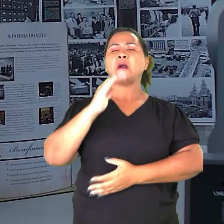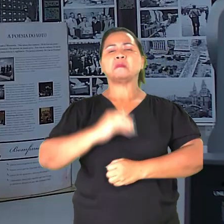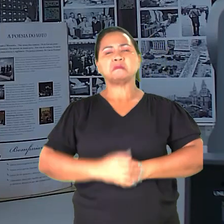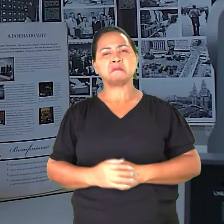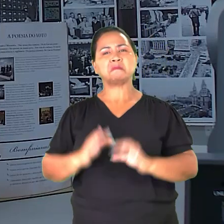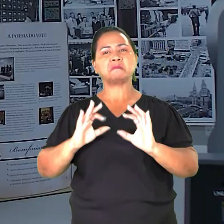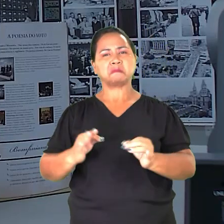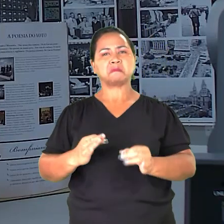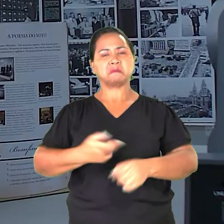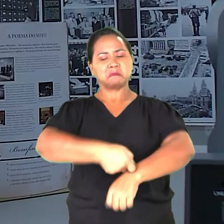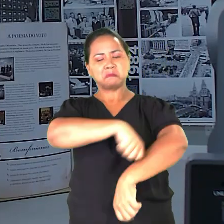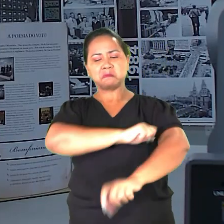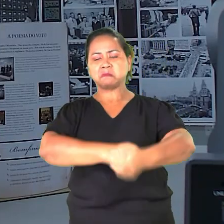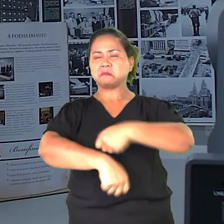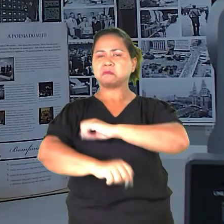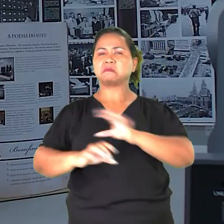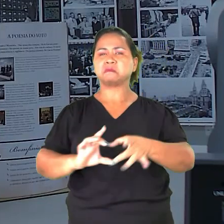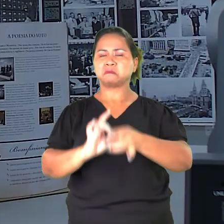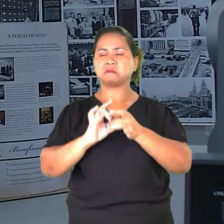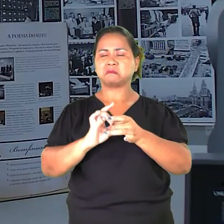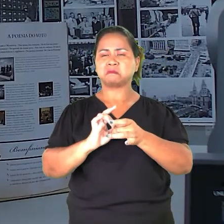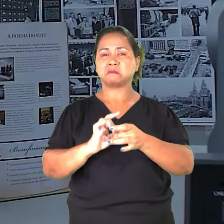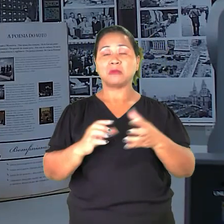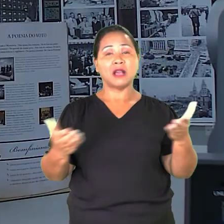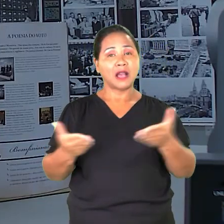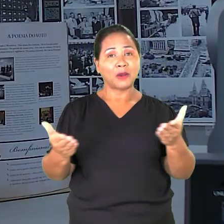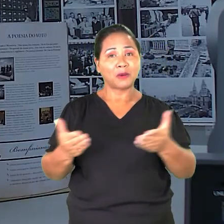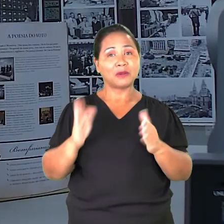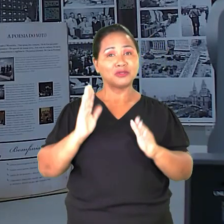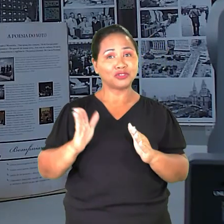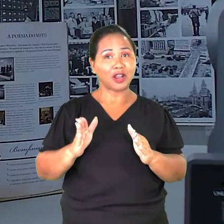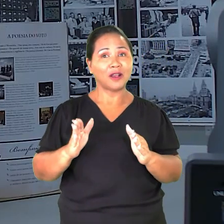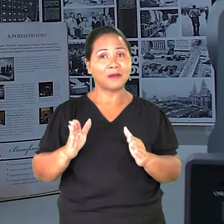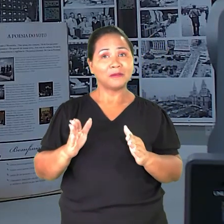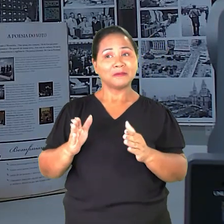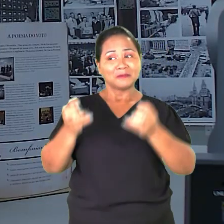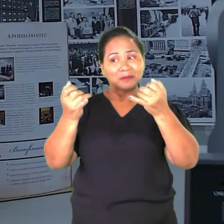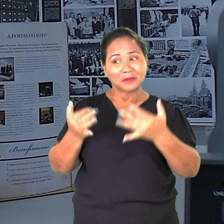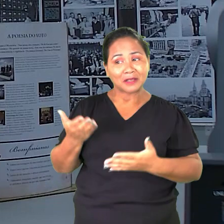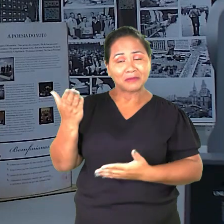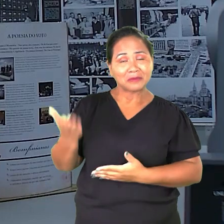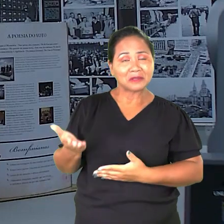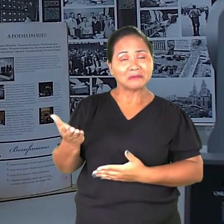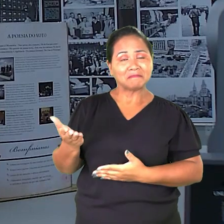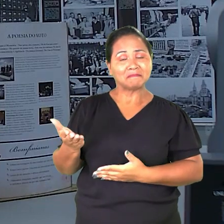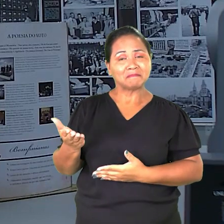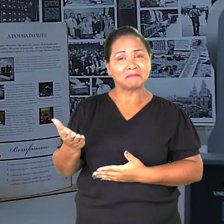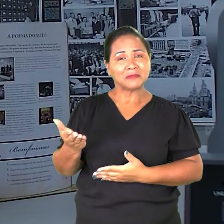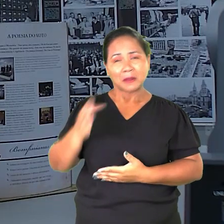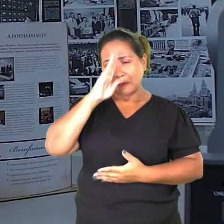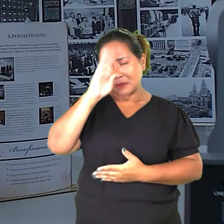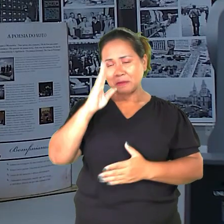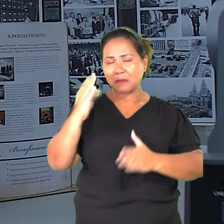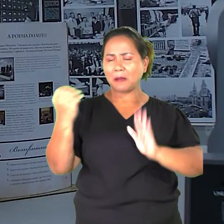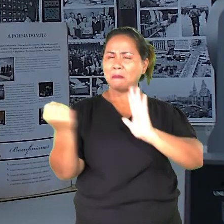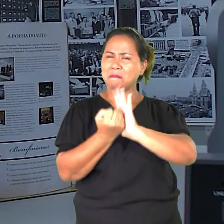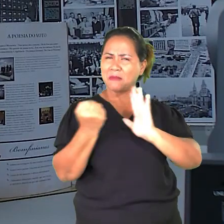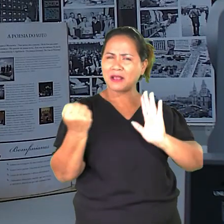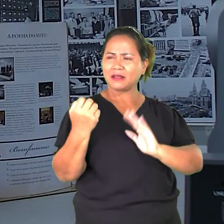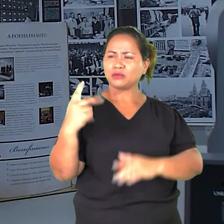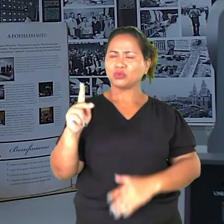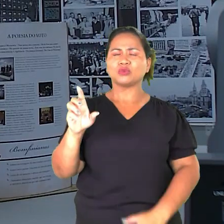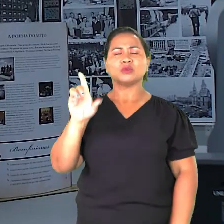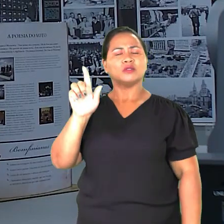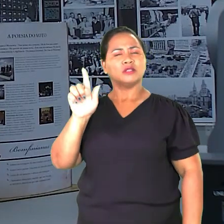já faço um parêntese da sua gestão, que se aproxima, do fim, que a maior marca da